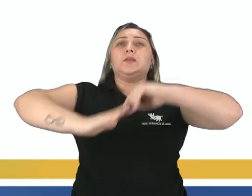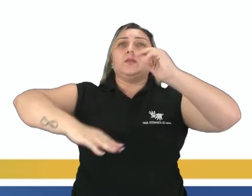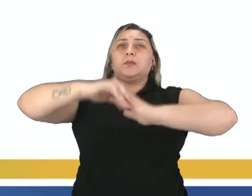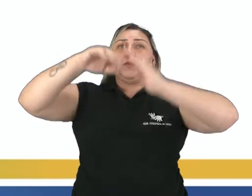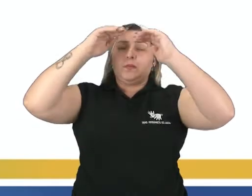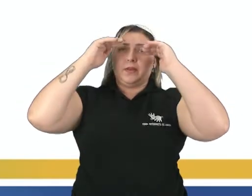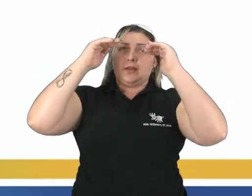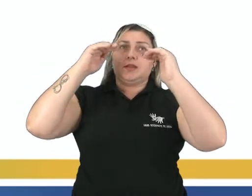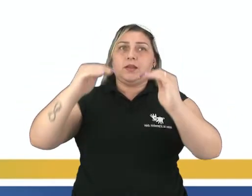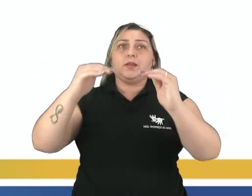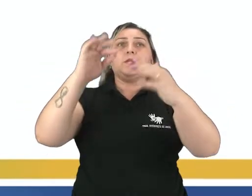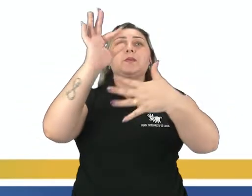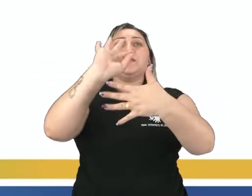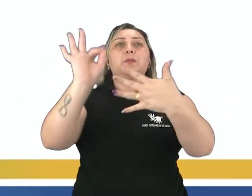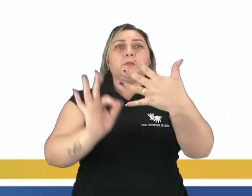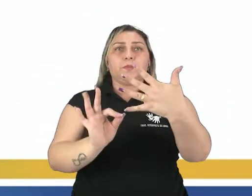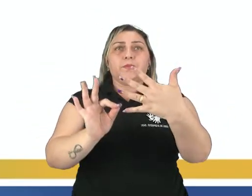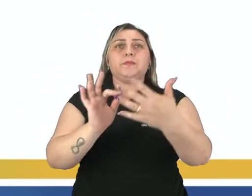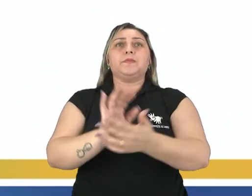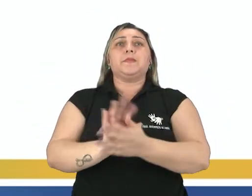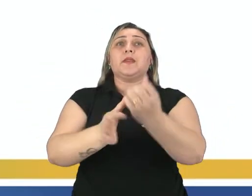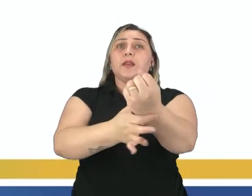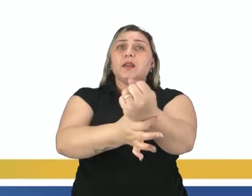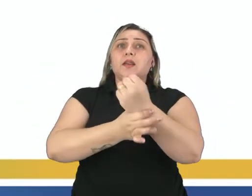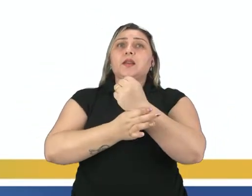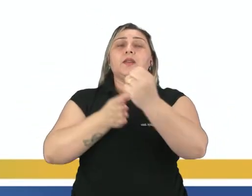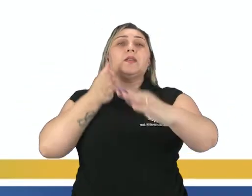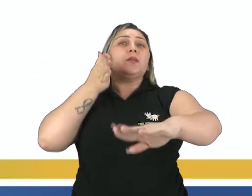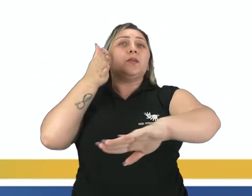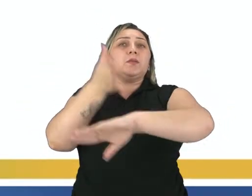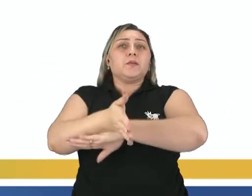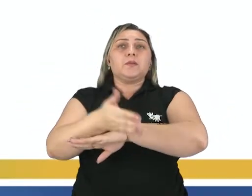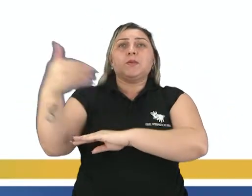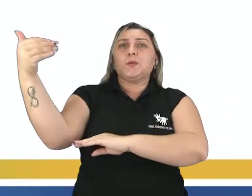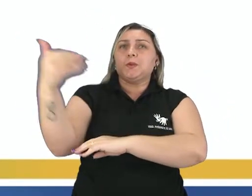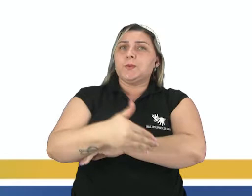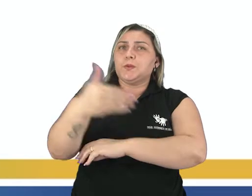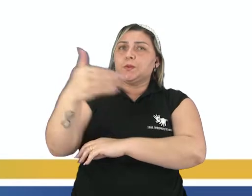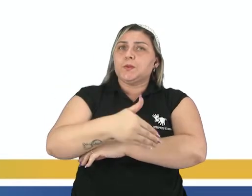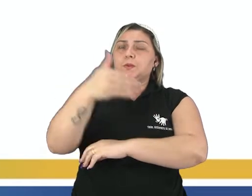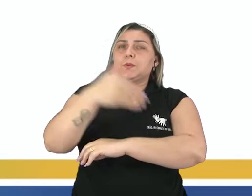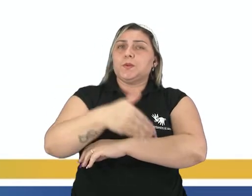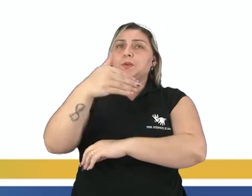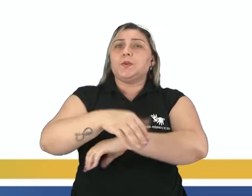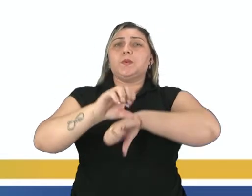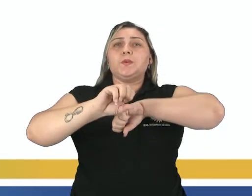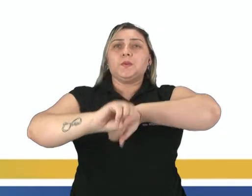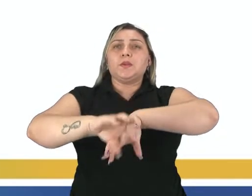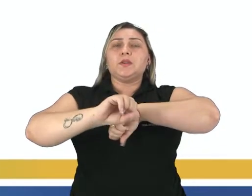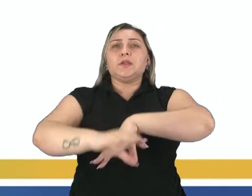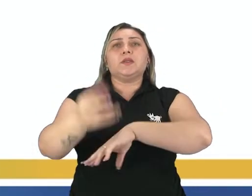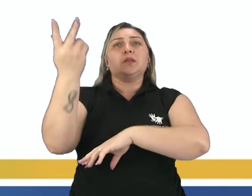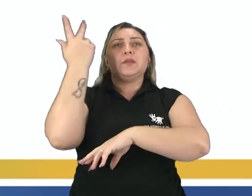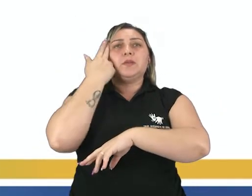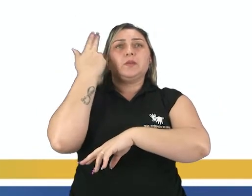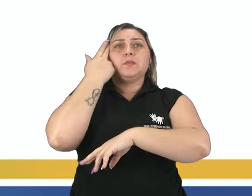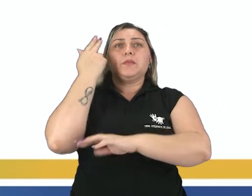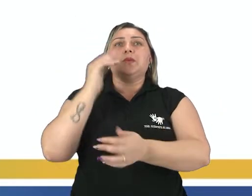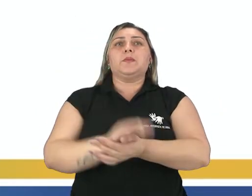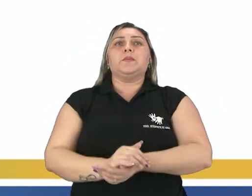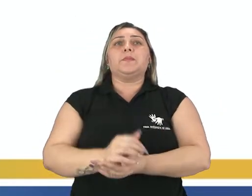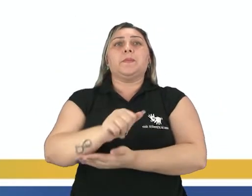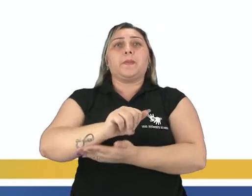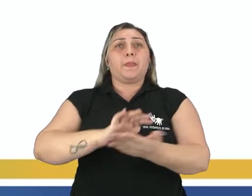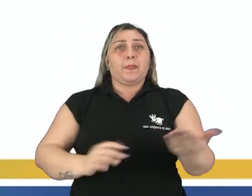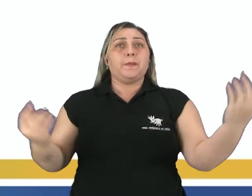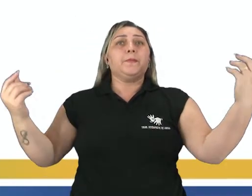técnico-profissional obedecerá aos seguintes princípios. Primeiro, garantia de acesso e frequência obrigatória ao ensino